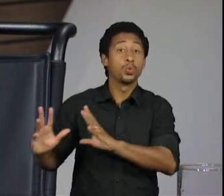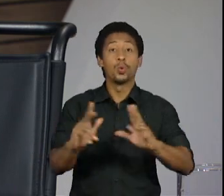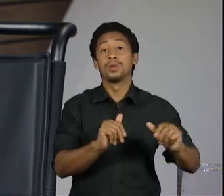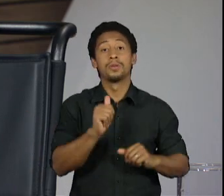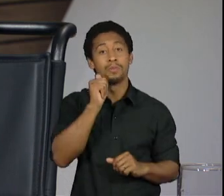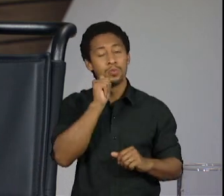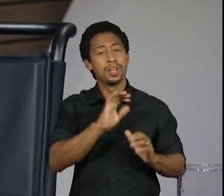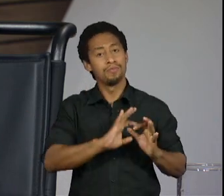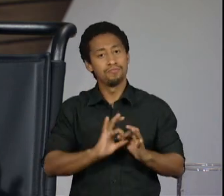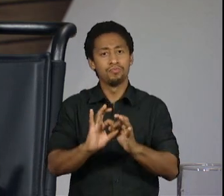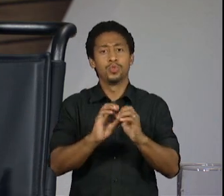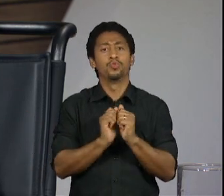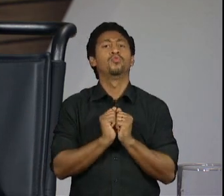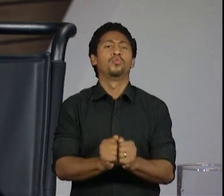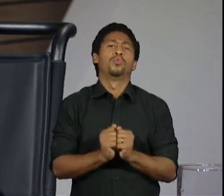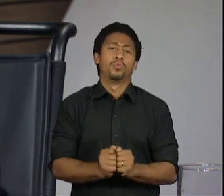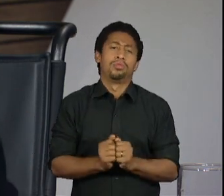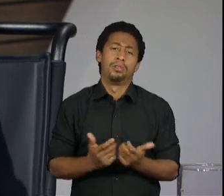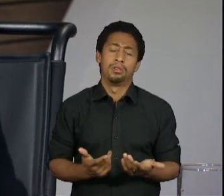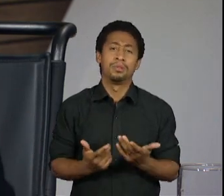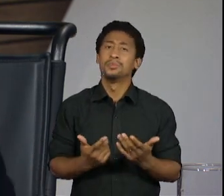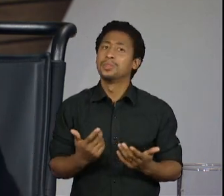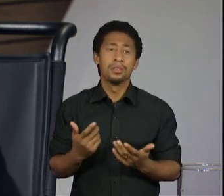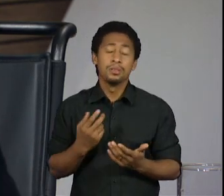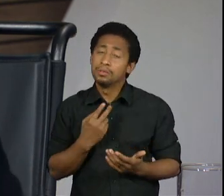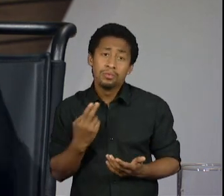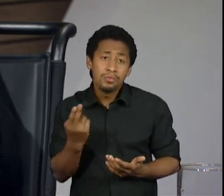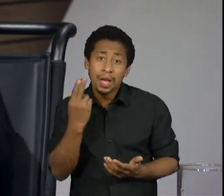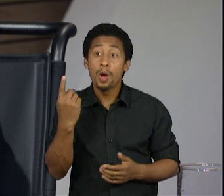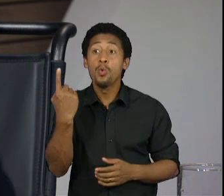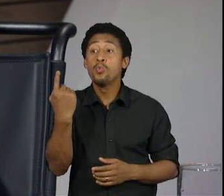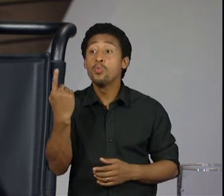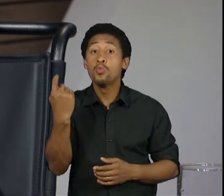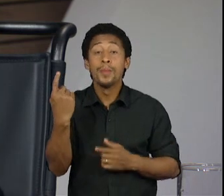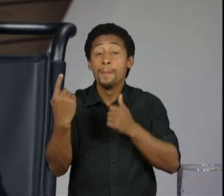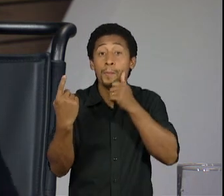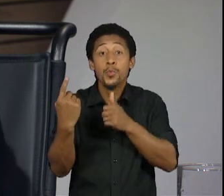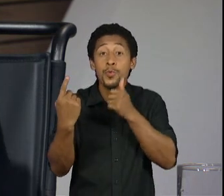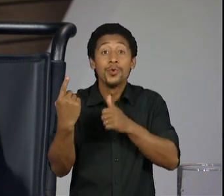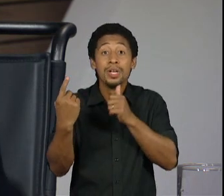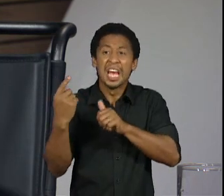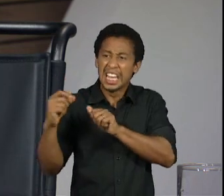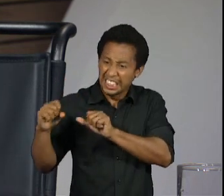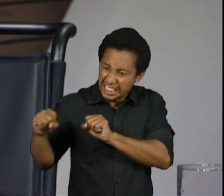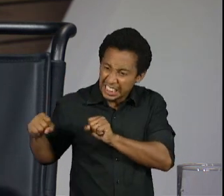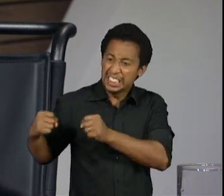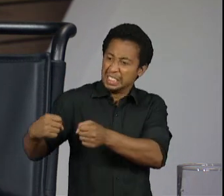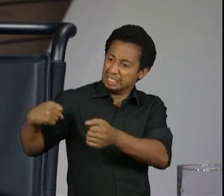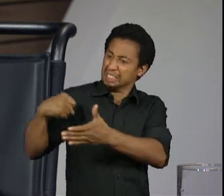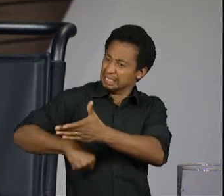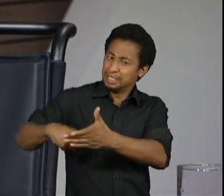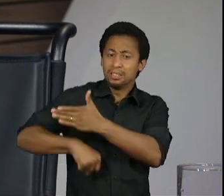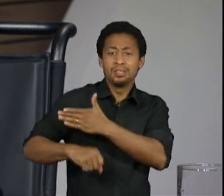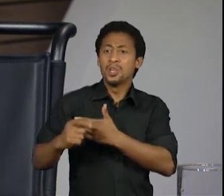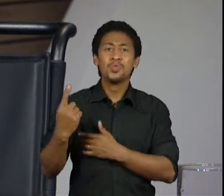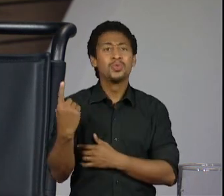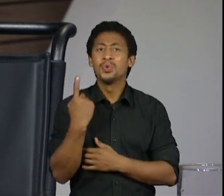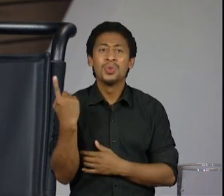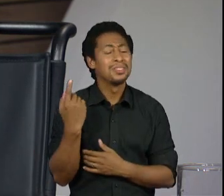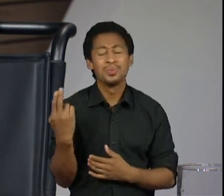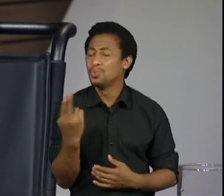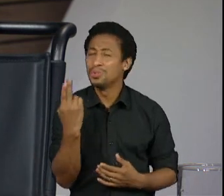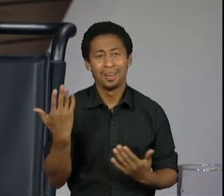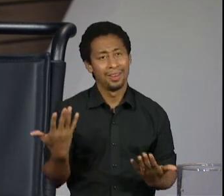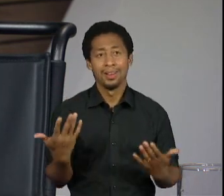mulher sozinha, é muito injusto cobrar de uma mulher que, enfim, enfrente a sociedade sozinha. A gente só faz